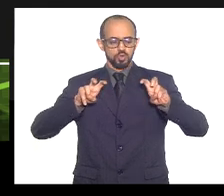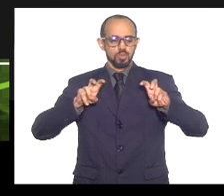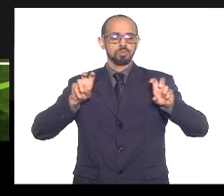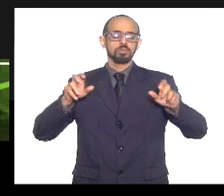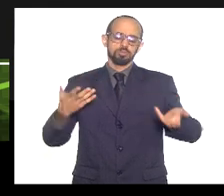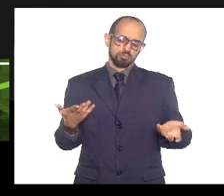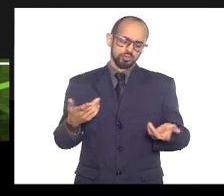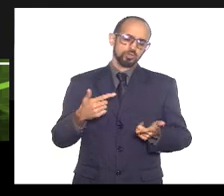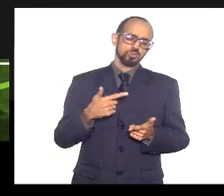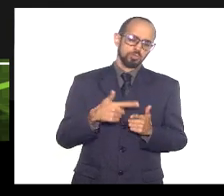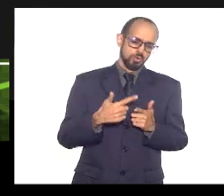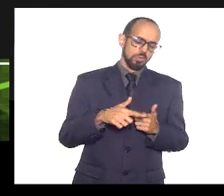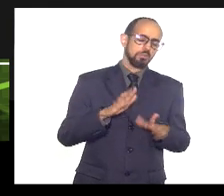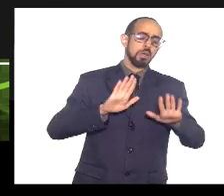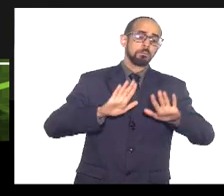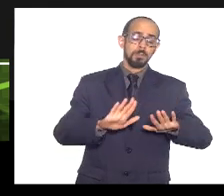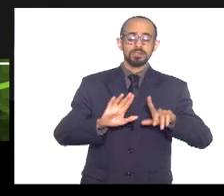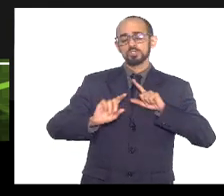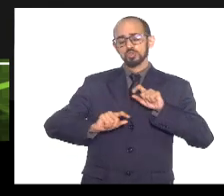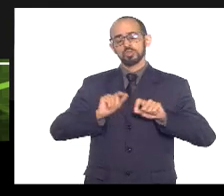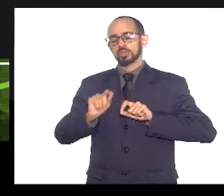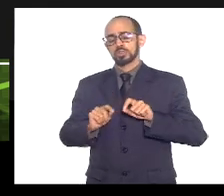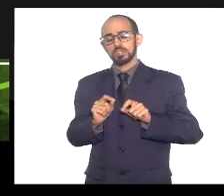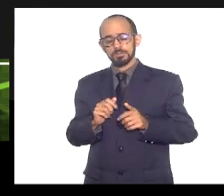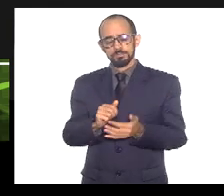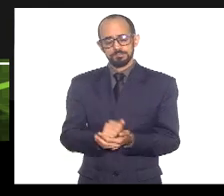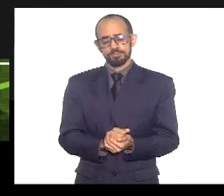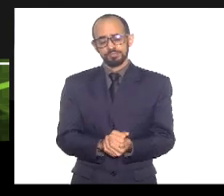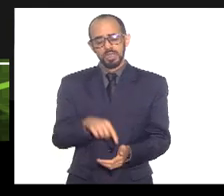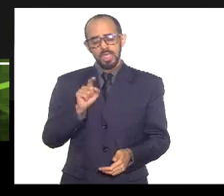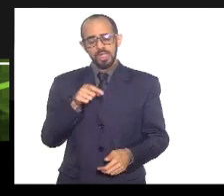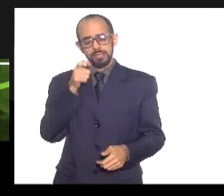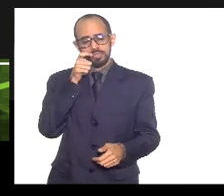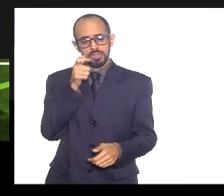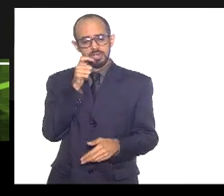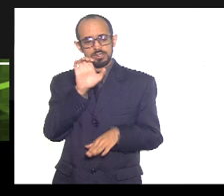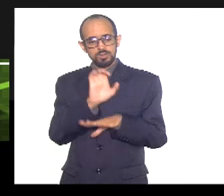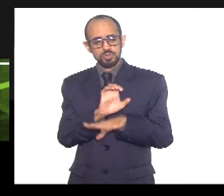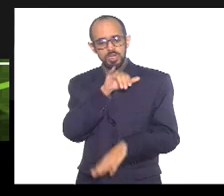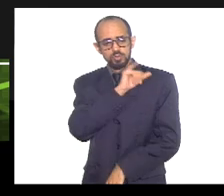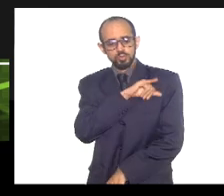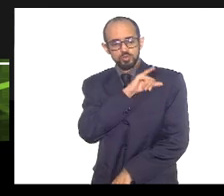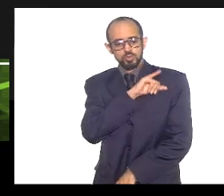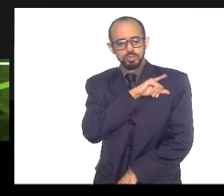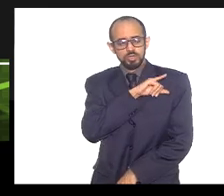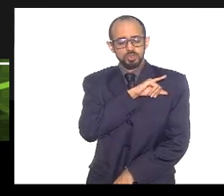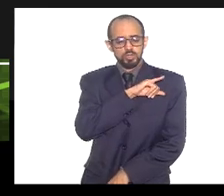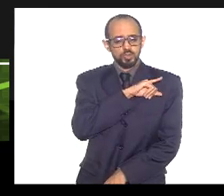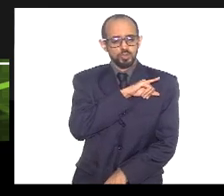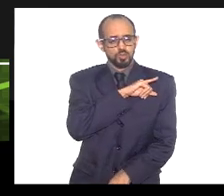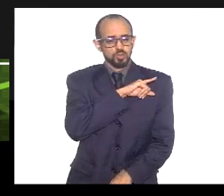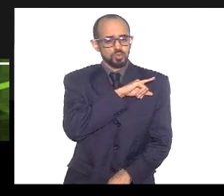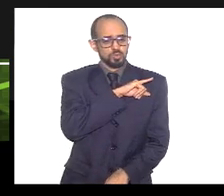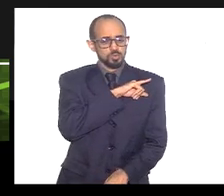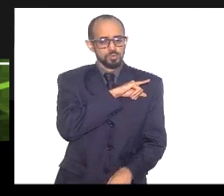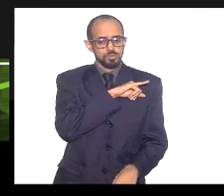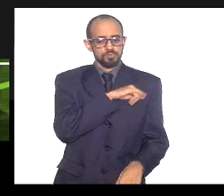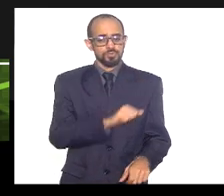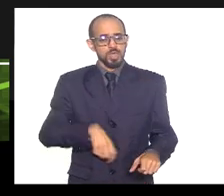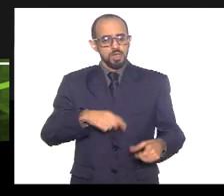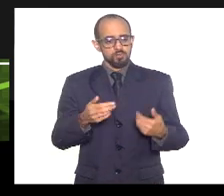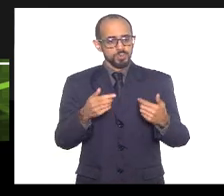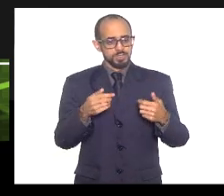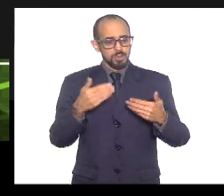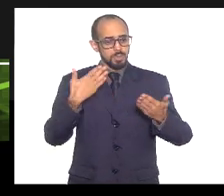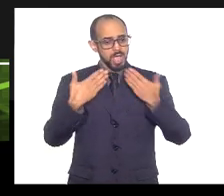sobre esse tema. No entanto, interessa ao Estado do Rio de Janeiro, em termos de análise